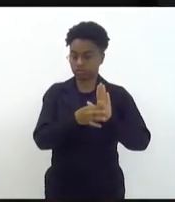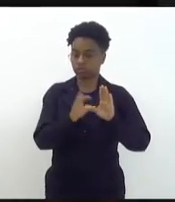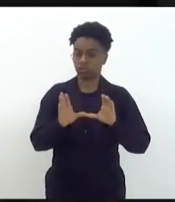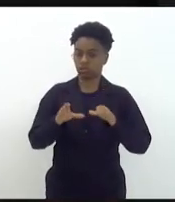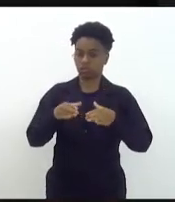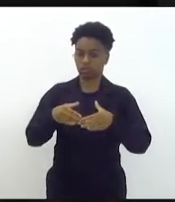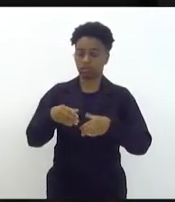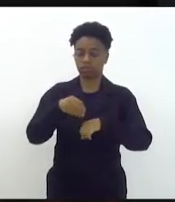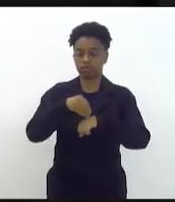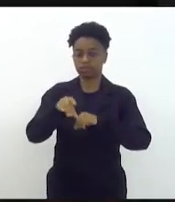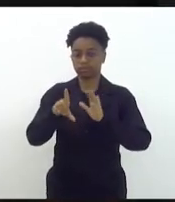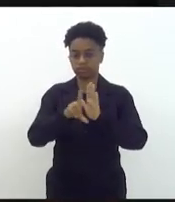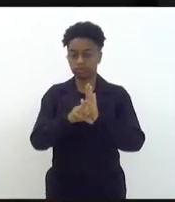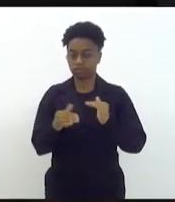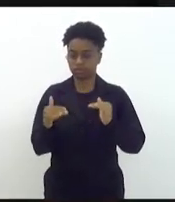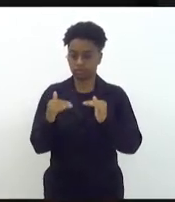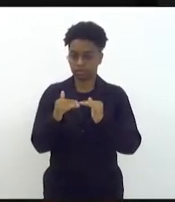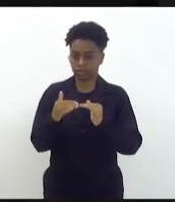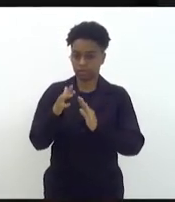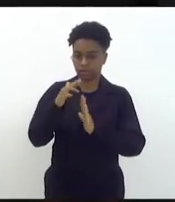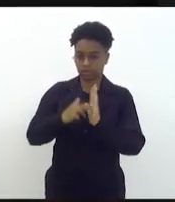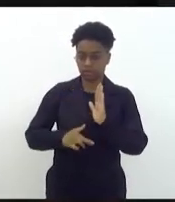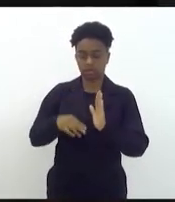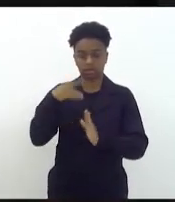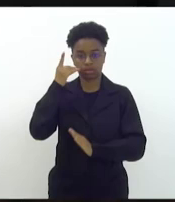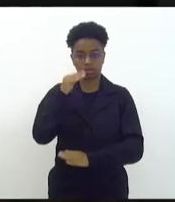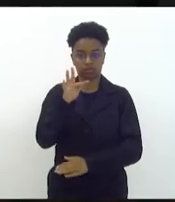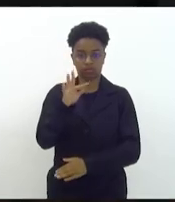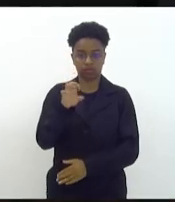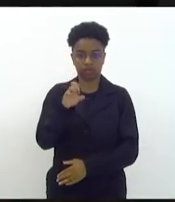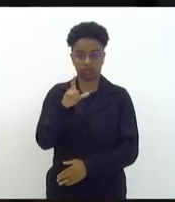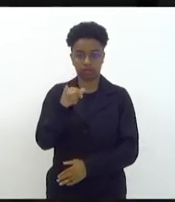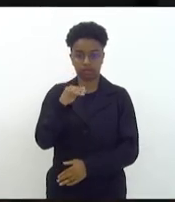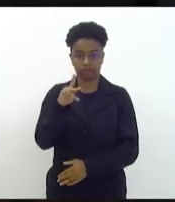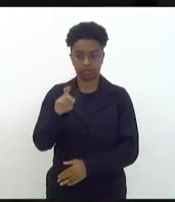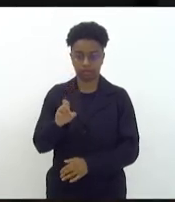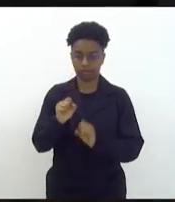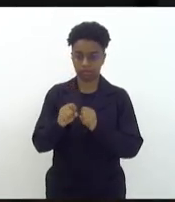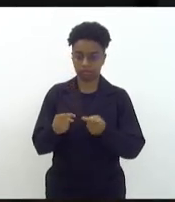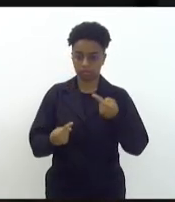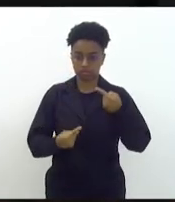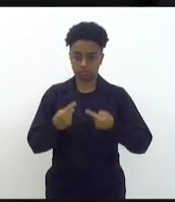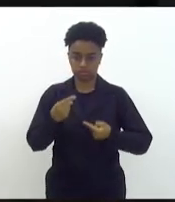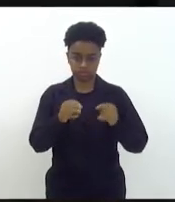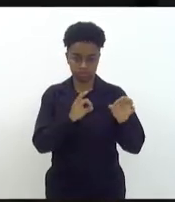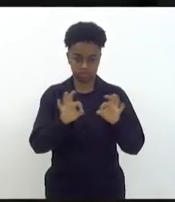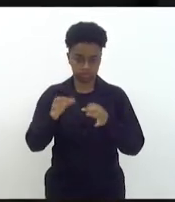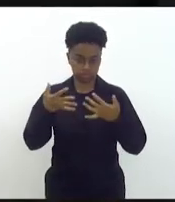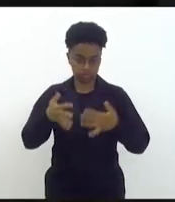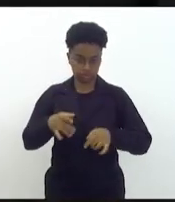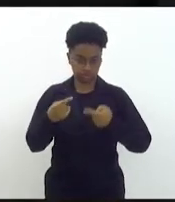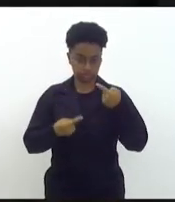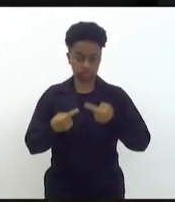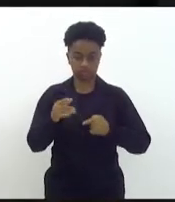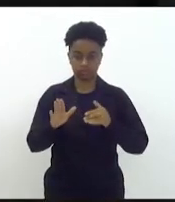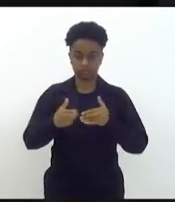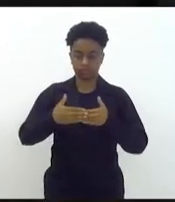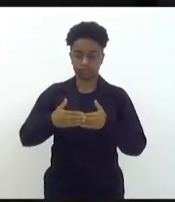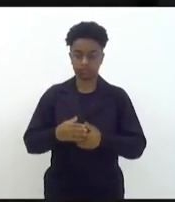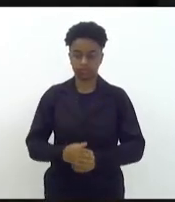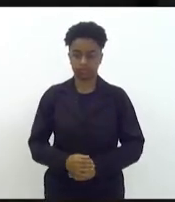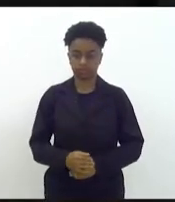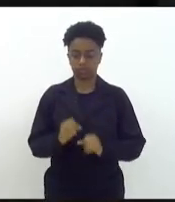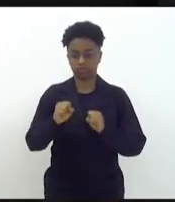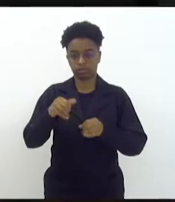legislativas favorável relator Deputado Felipe Soares em discussão não havendo Quem Queira discutir encerrado a discussão